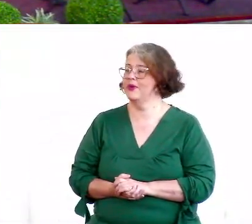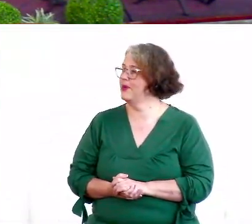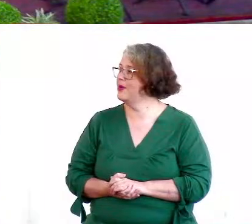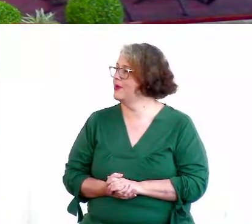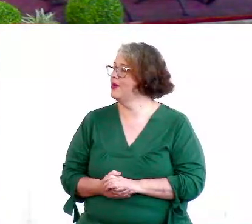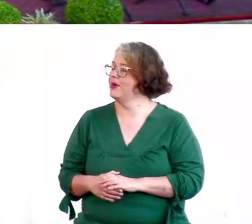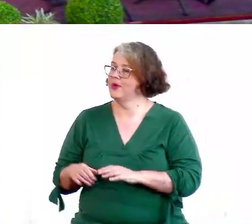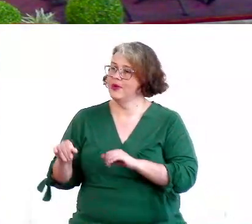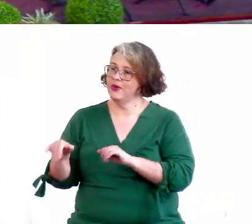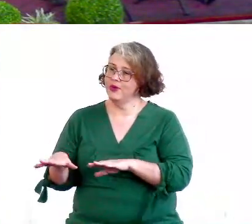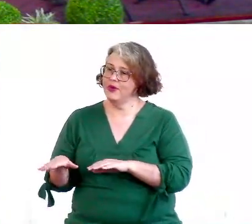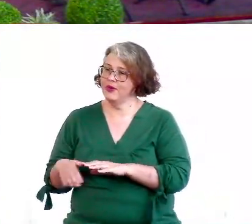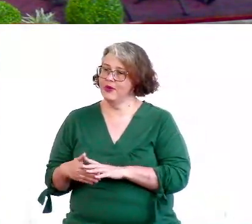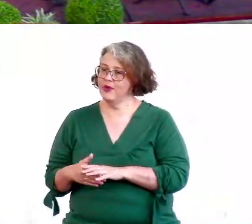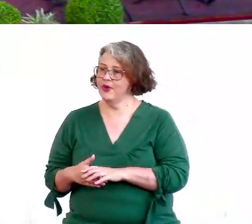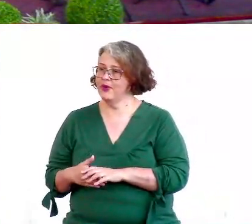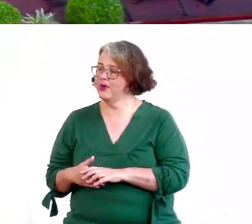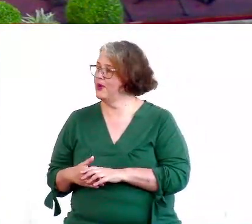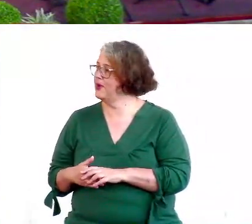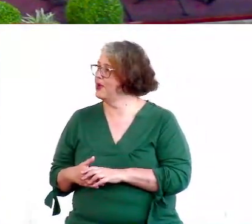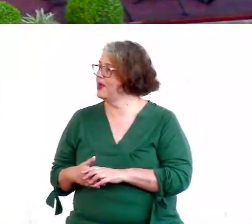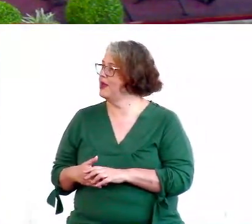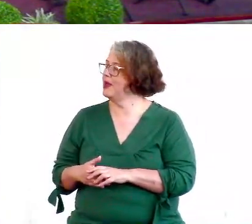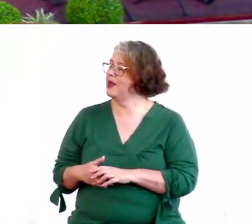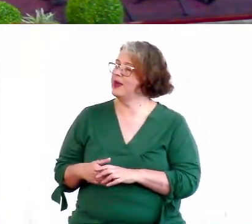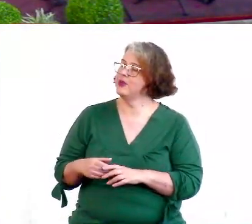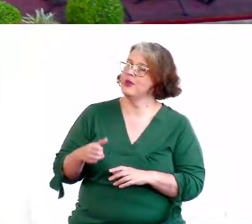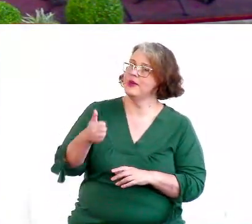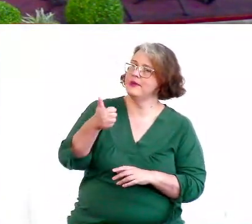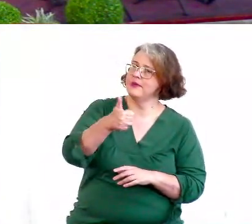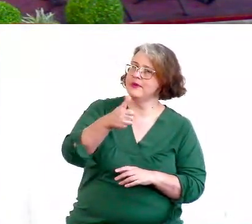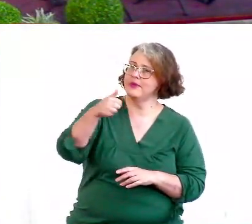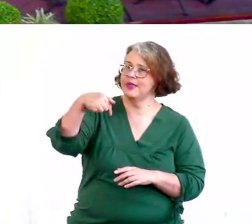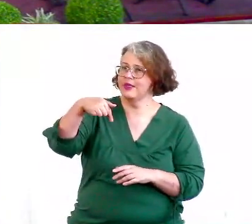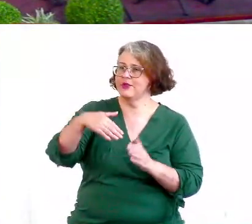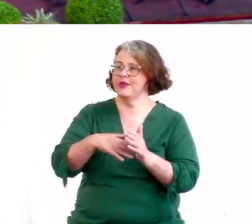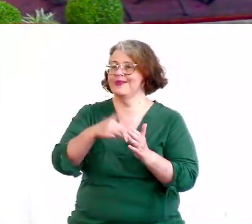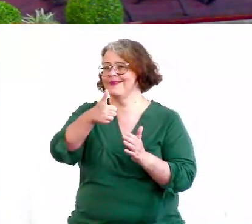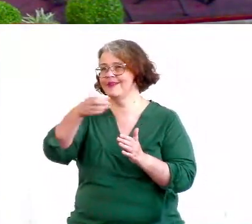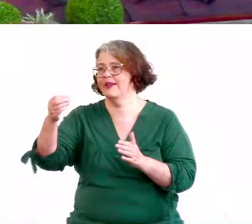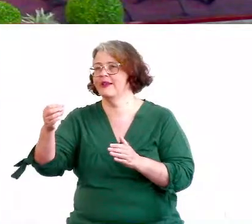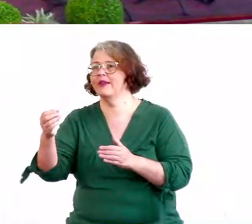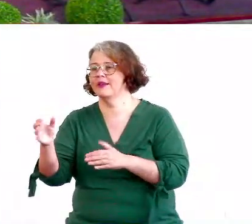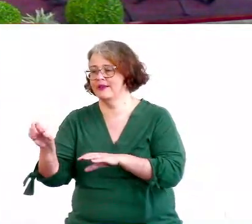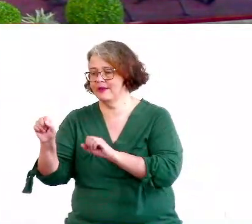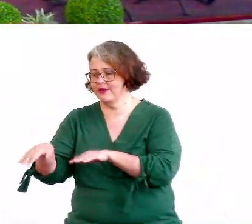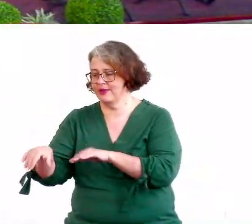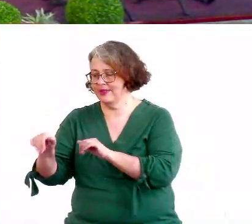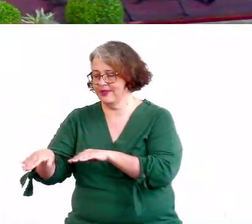vocês. Então, salve essa data, dia 7 a 10 de setembro, para poder participar do